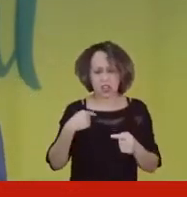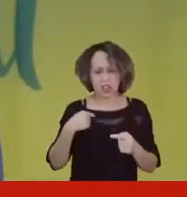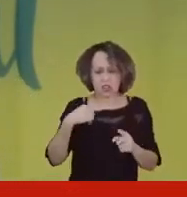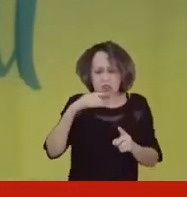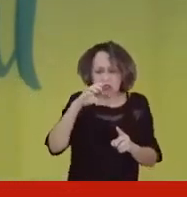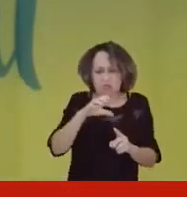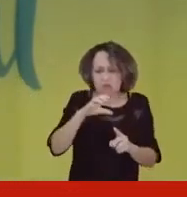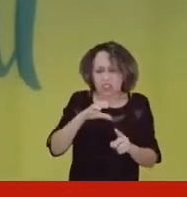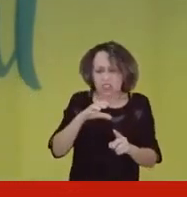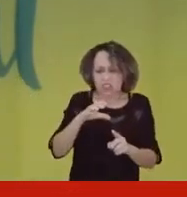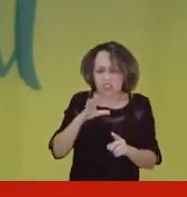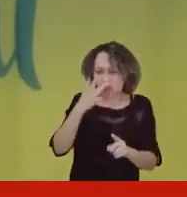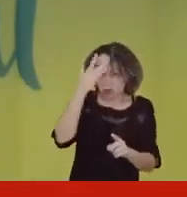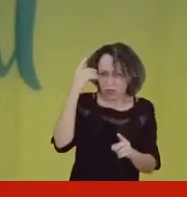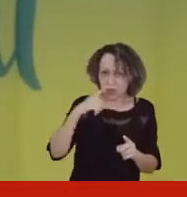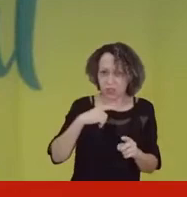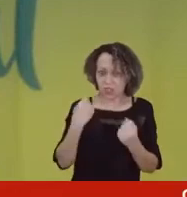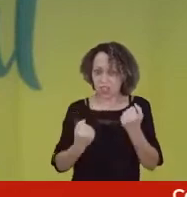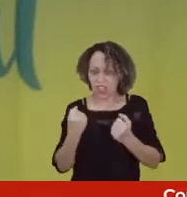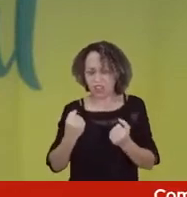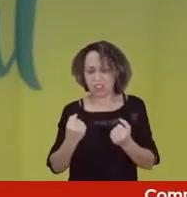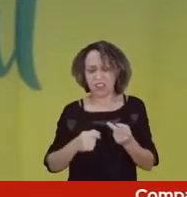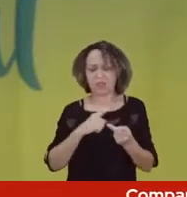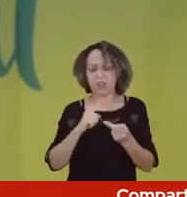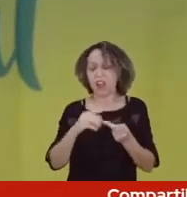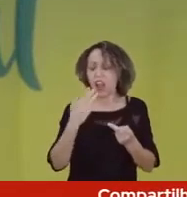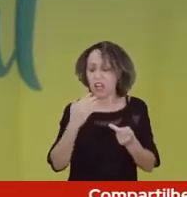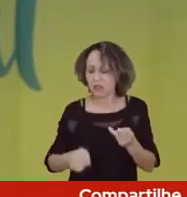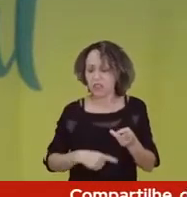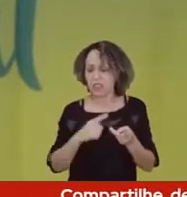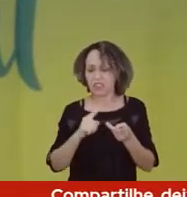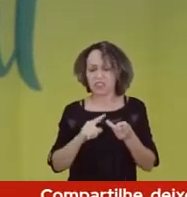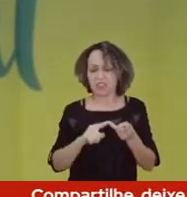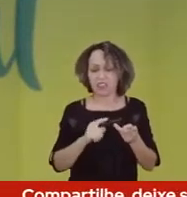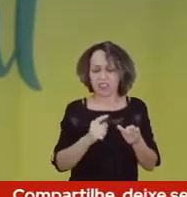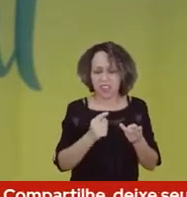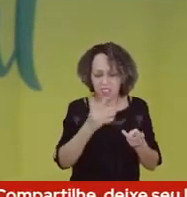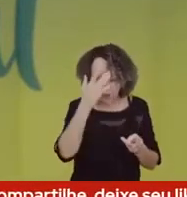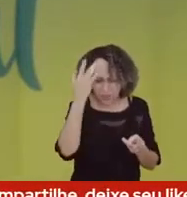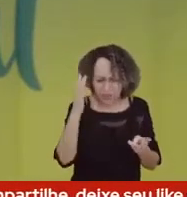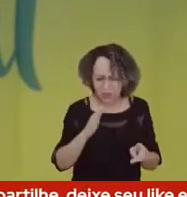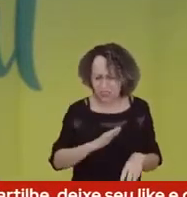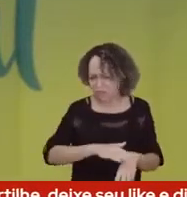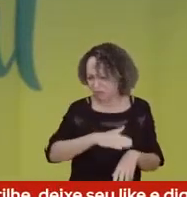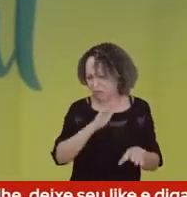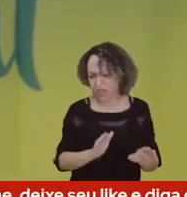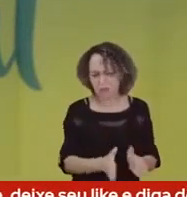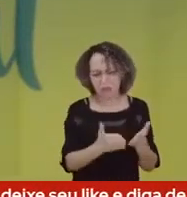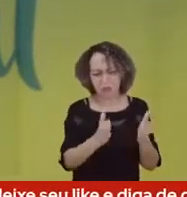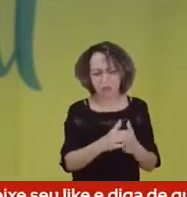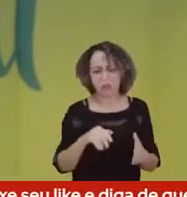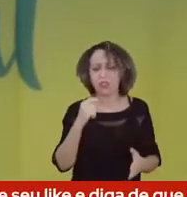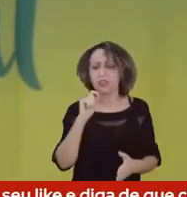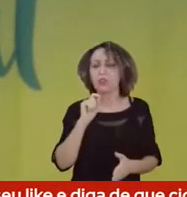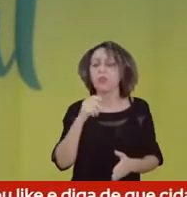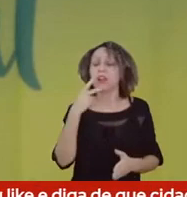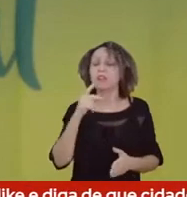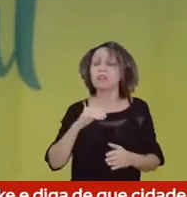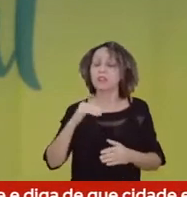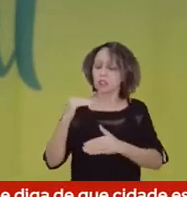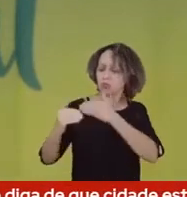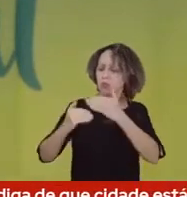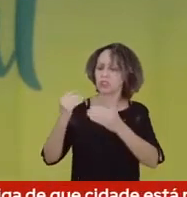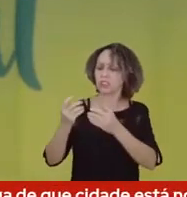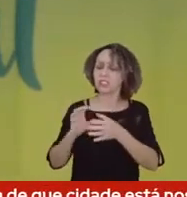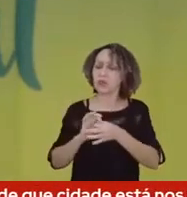alimento, isso afeta os mais pobres. A gente está falando de um processo de democracia, de para quem a gente governa.